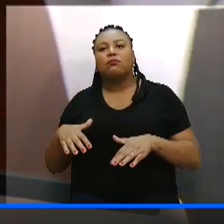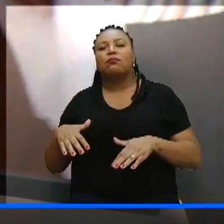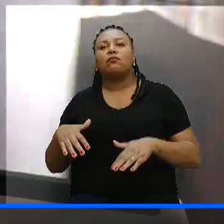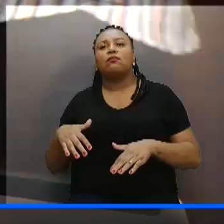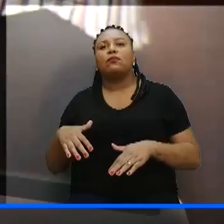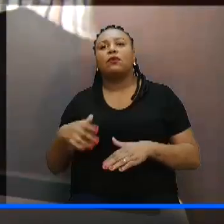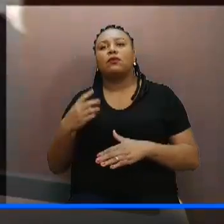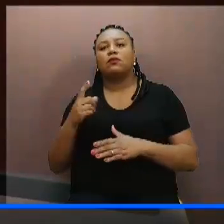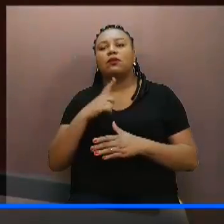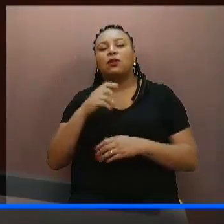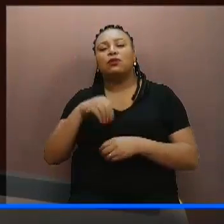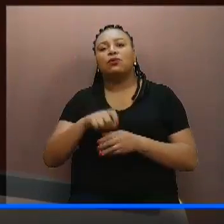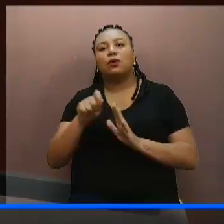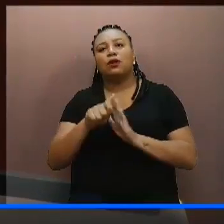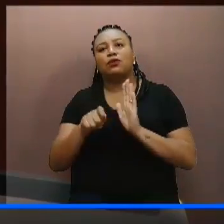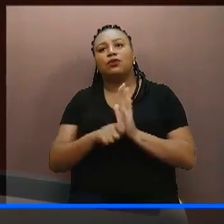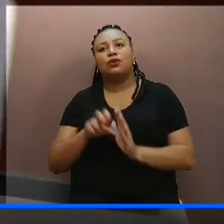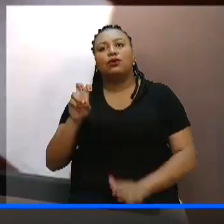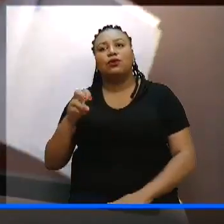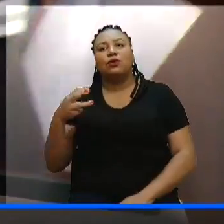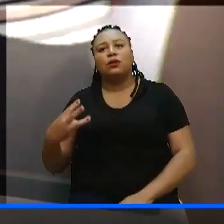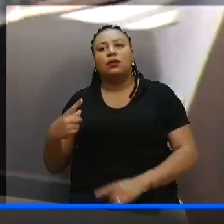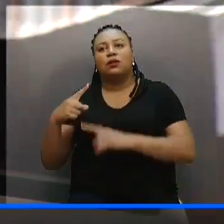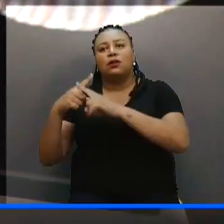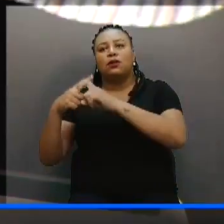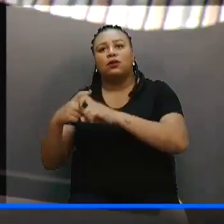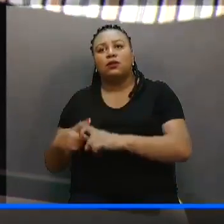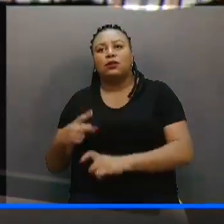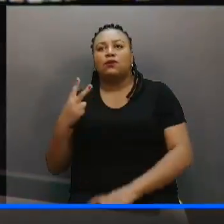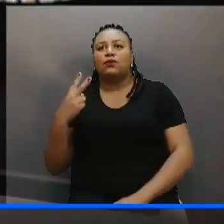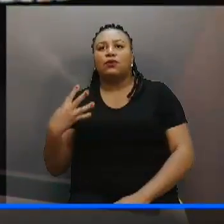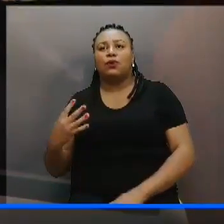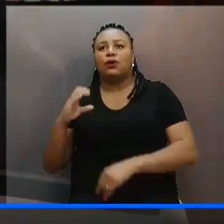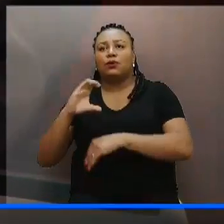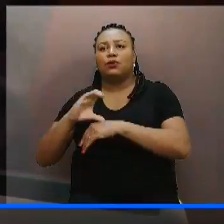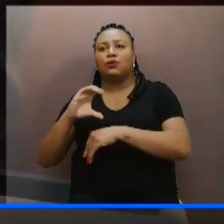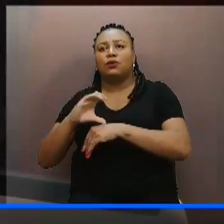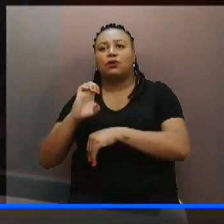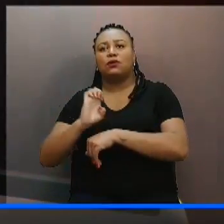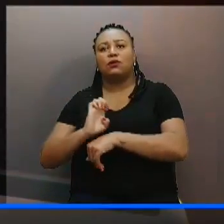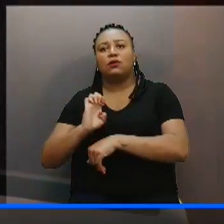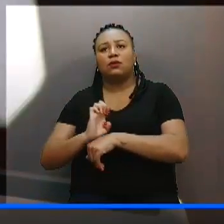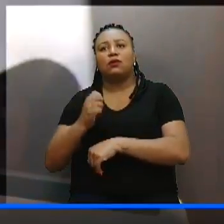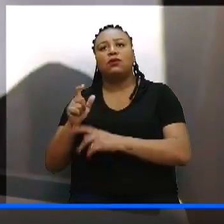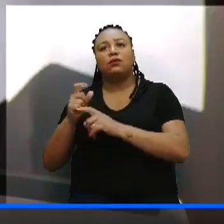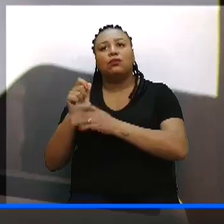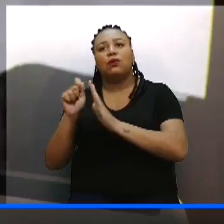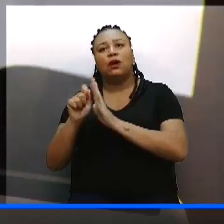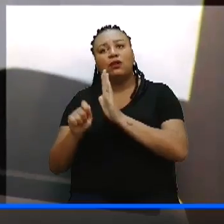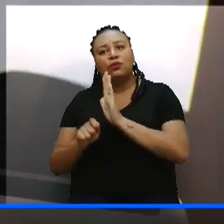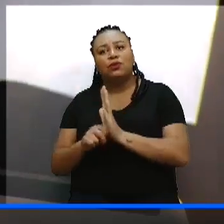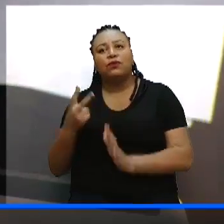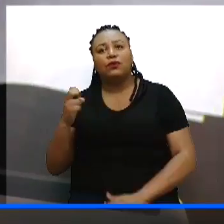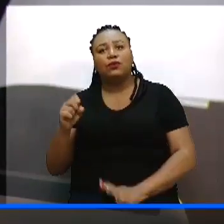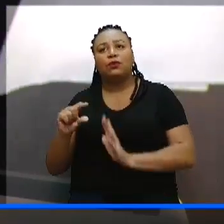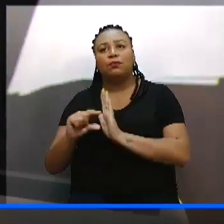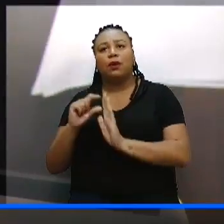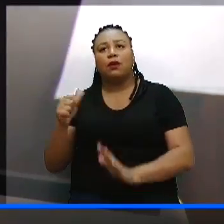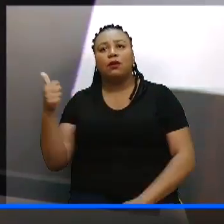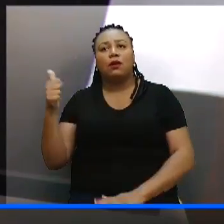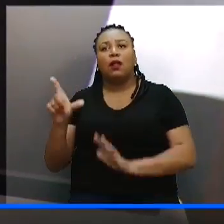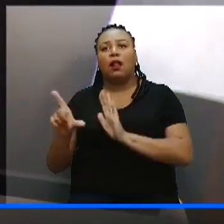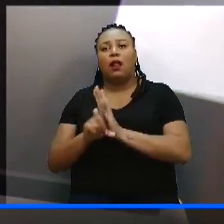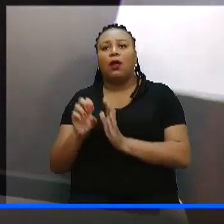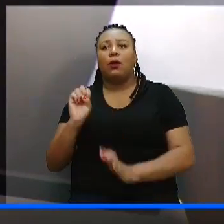nos termos do artigo 53 inciso 24 da constituição estadual do artigo 28 parágrafo 1º da